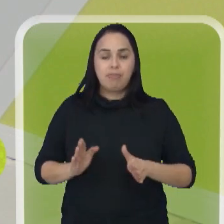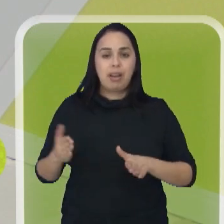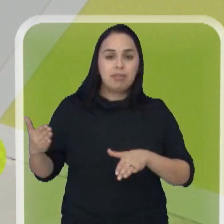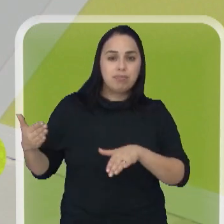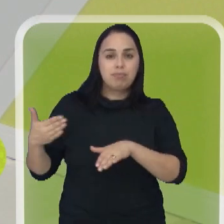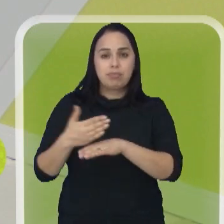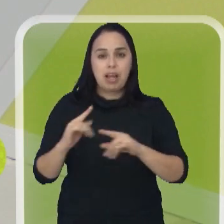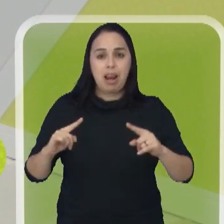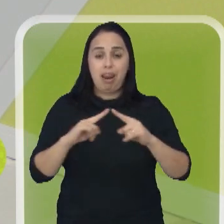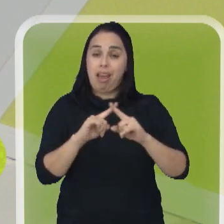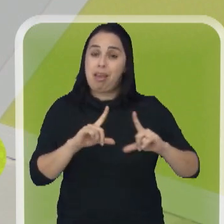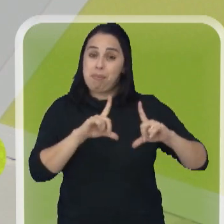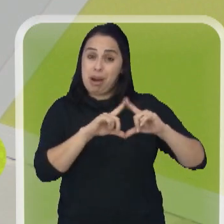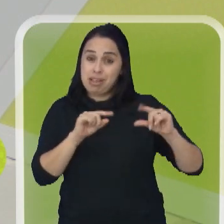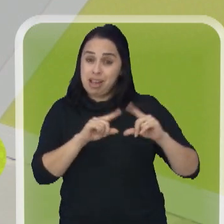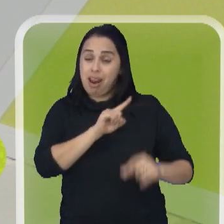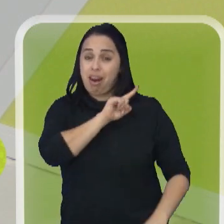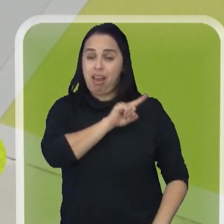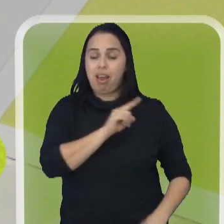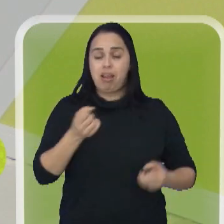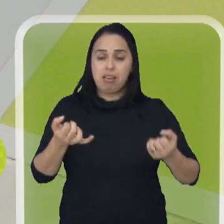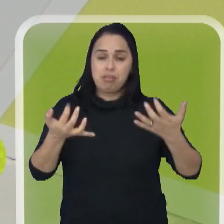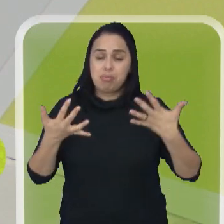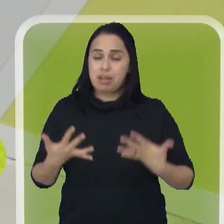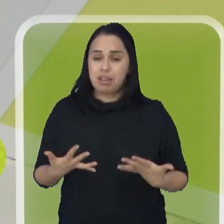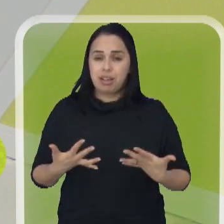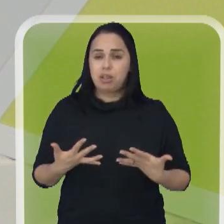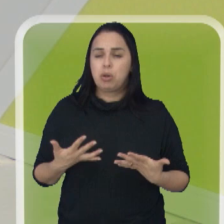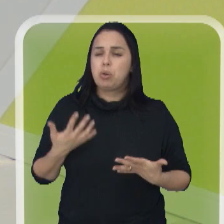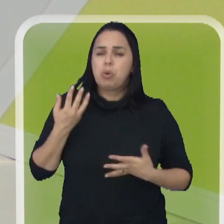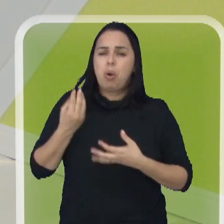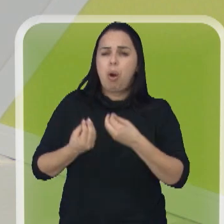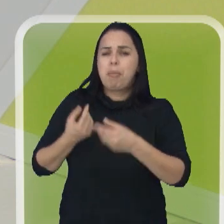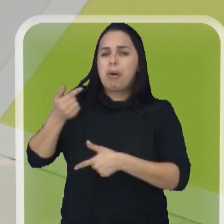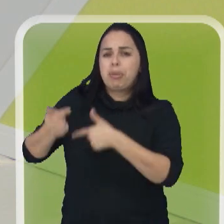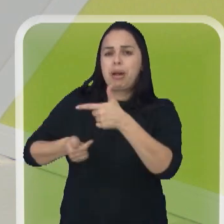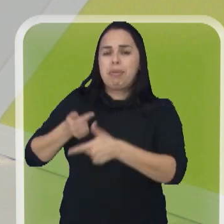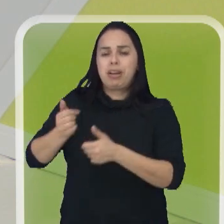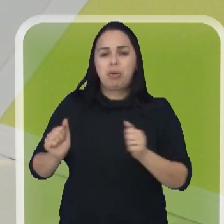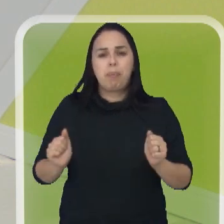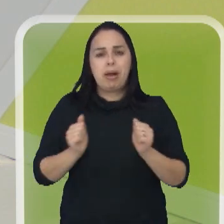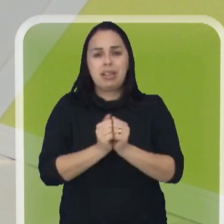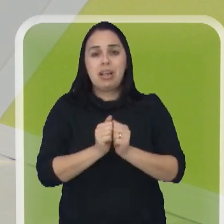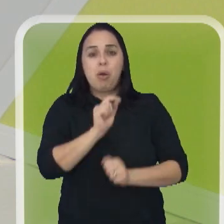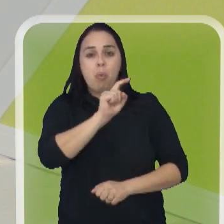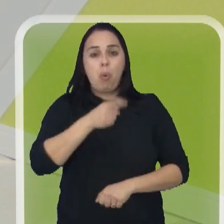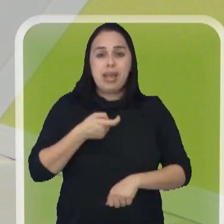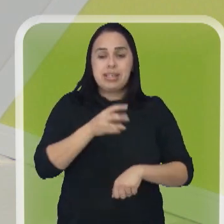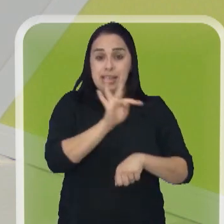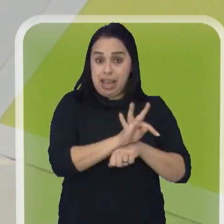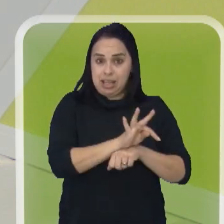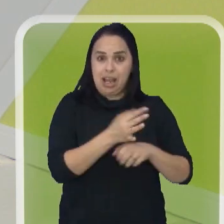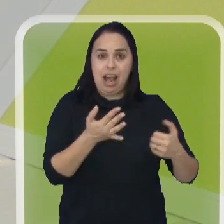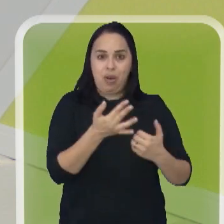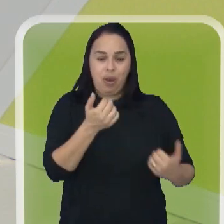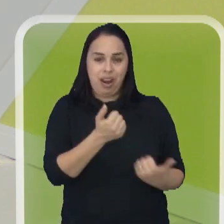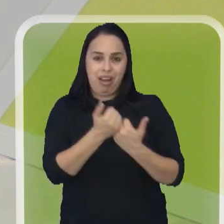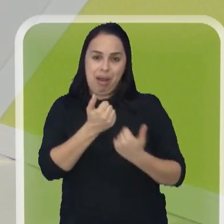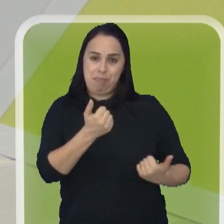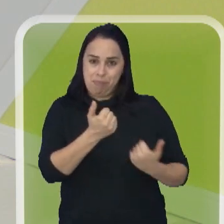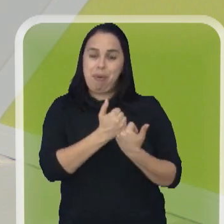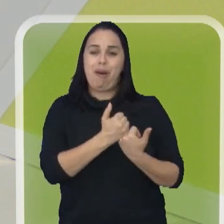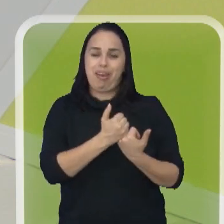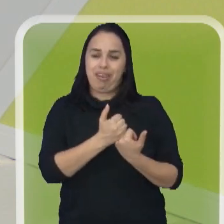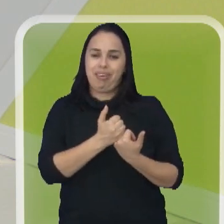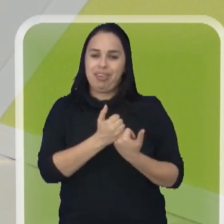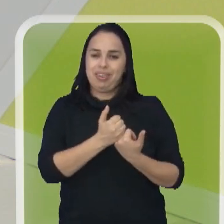jogo lá em Brasília. Ele fala sobre como vai ser aí o trabalho em conjunto com o ex-técnico, agora auxiliar, como você bem disse, do time, o